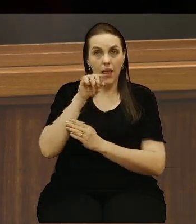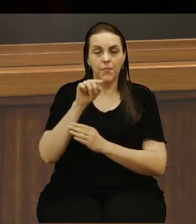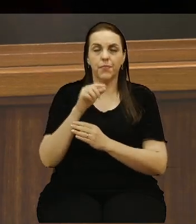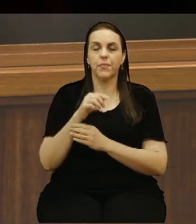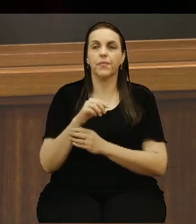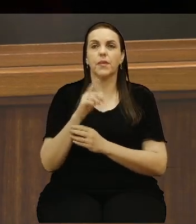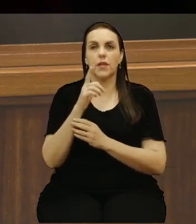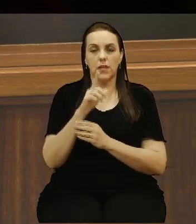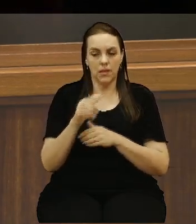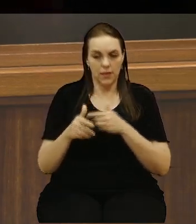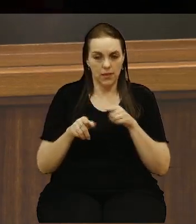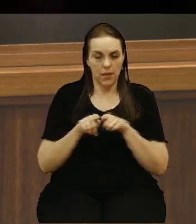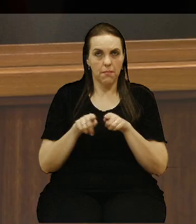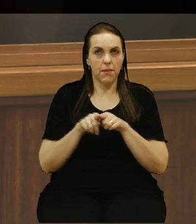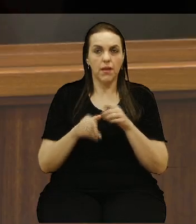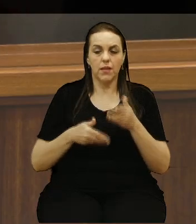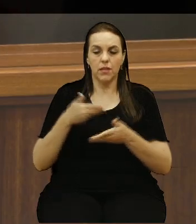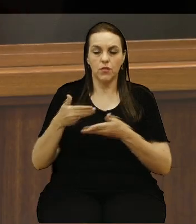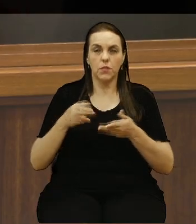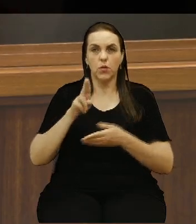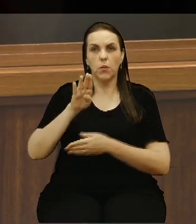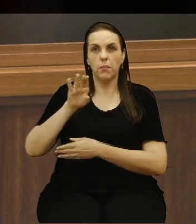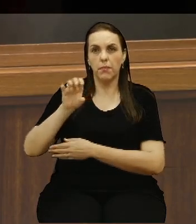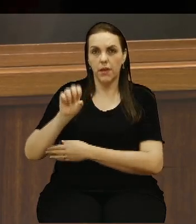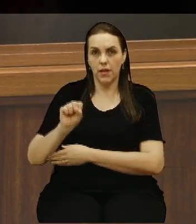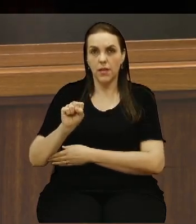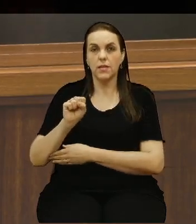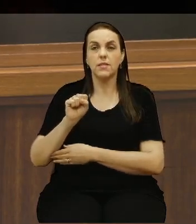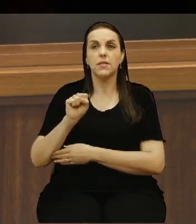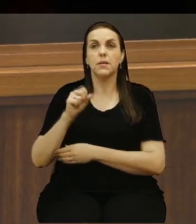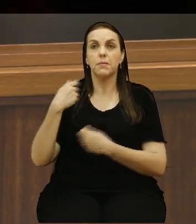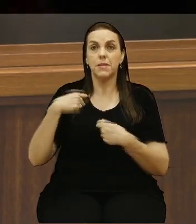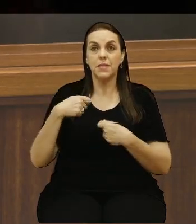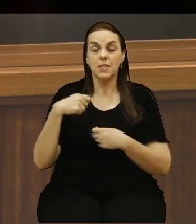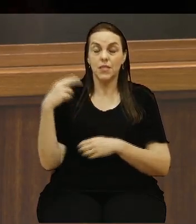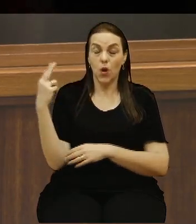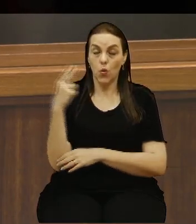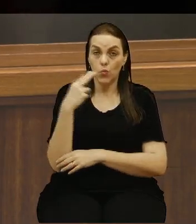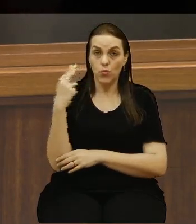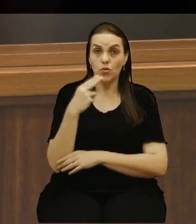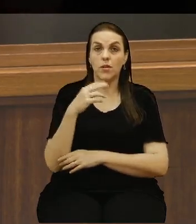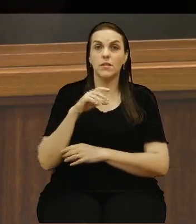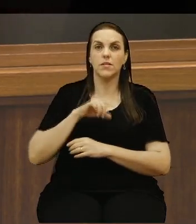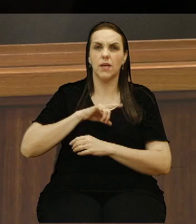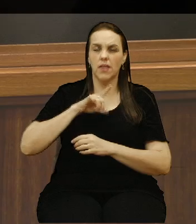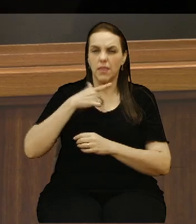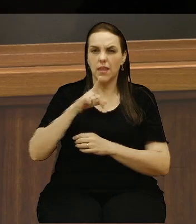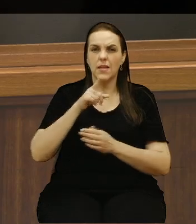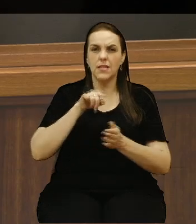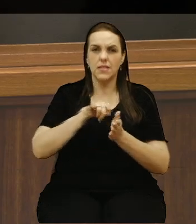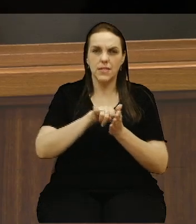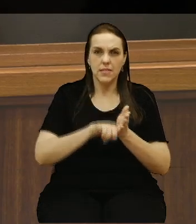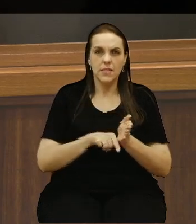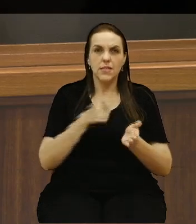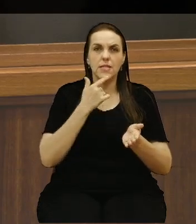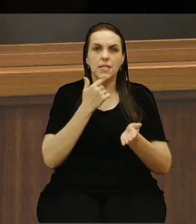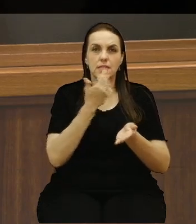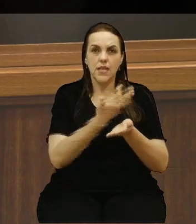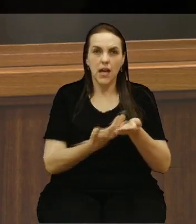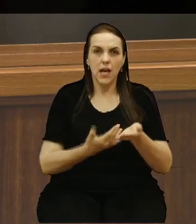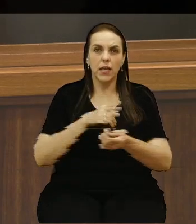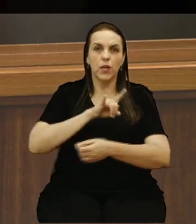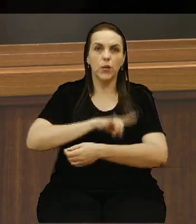na UBS, que precisa urgência no atendimento dos seus exames de sangue, de urina,